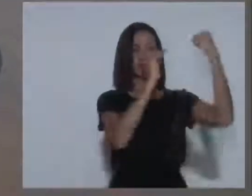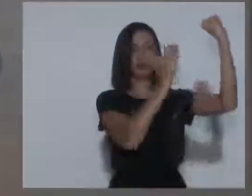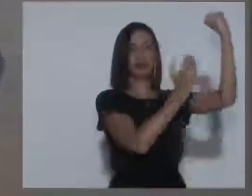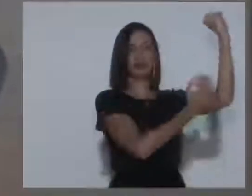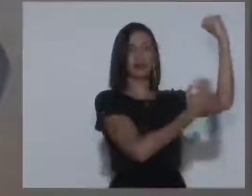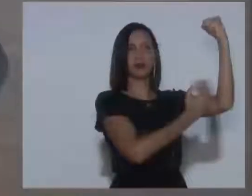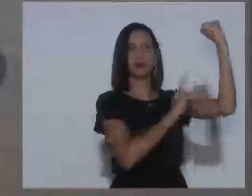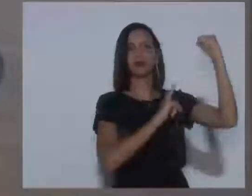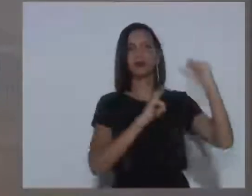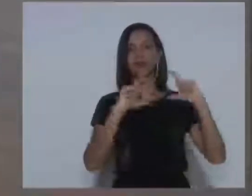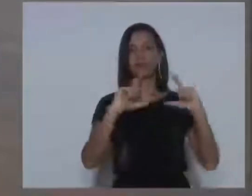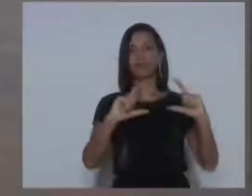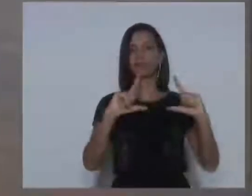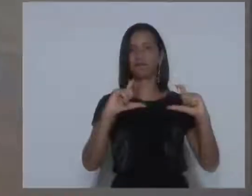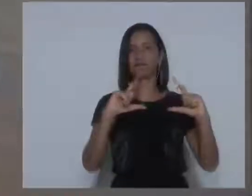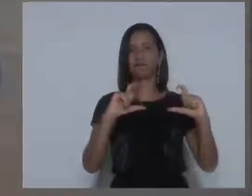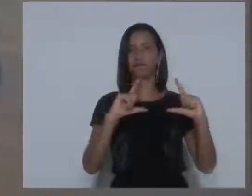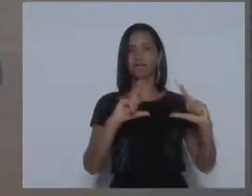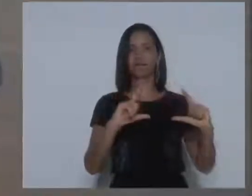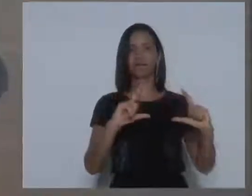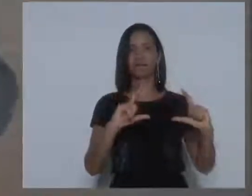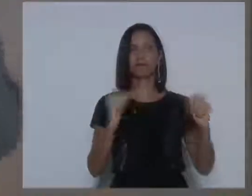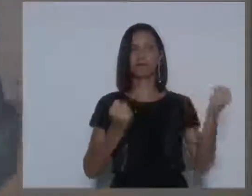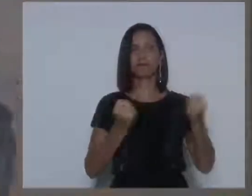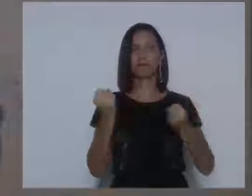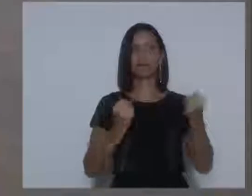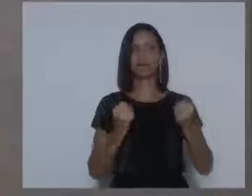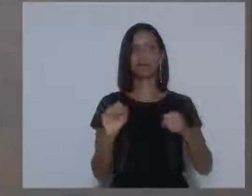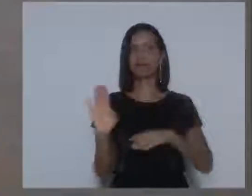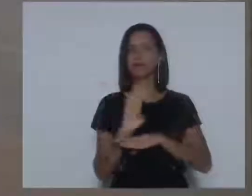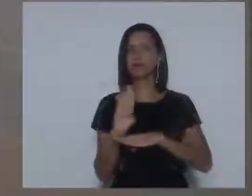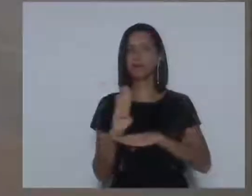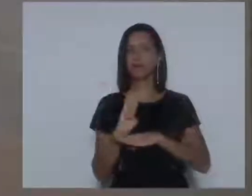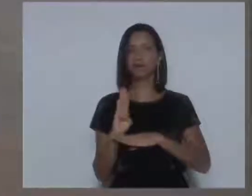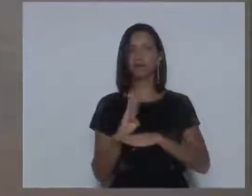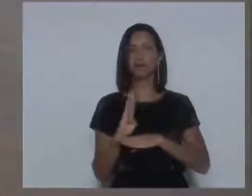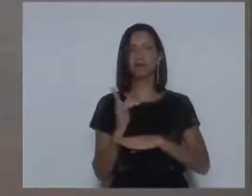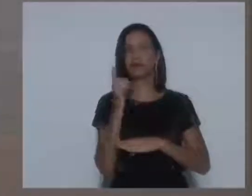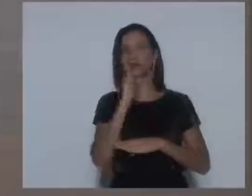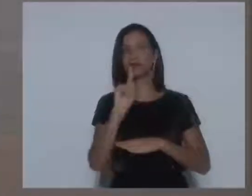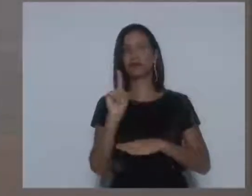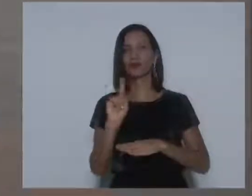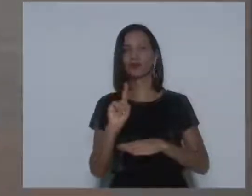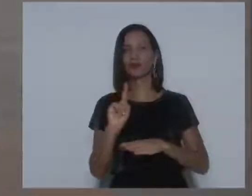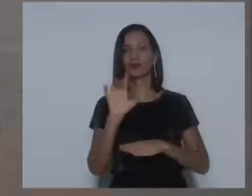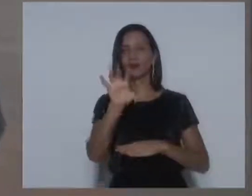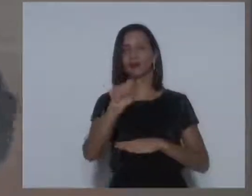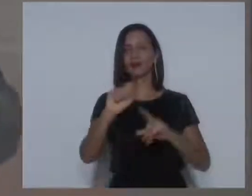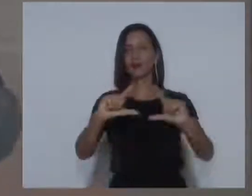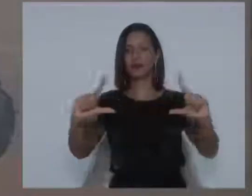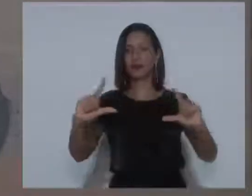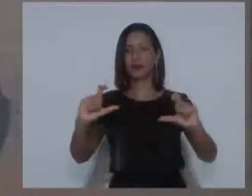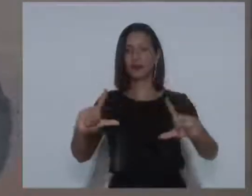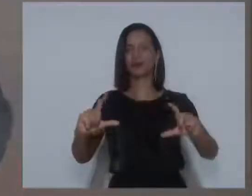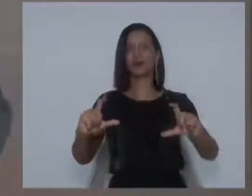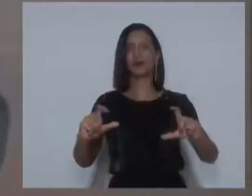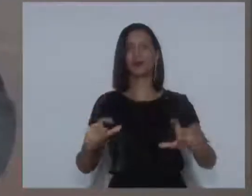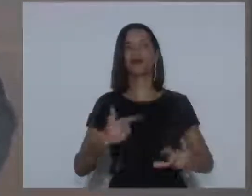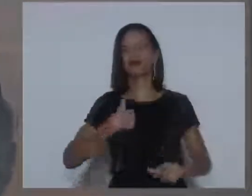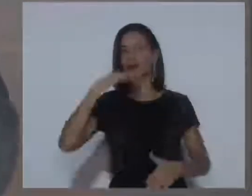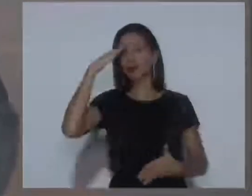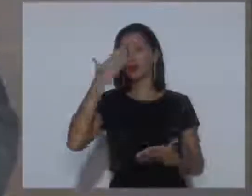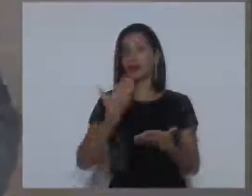dos meliantes, um carro bege, só que não conseguiu pegar a placa. Então, eu creio